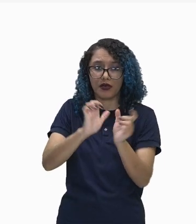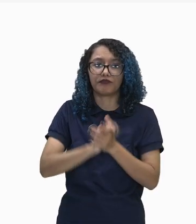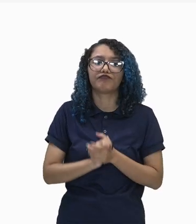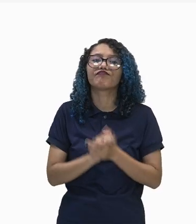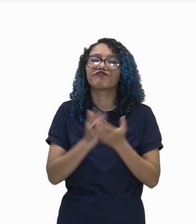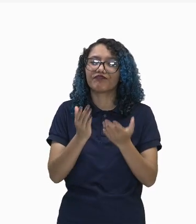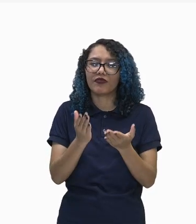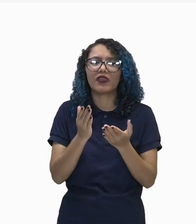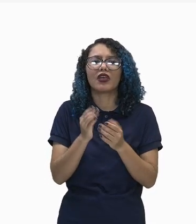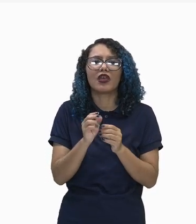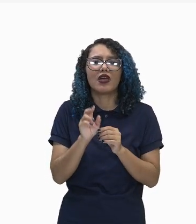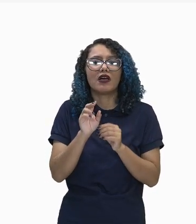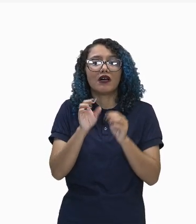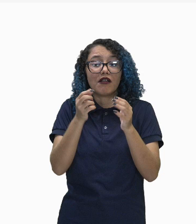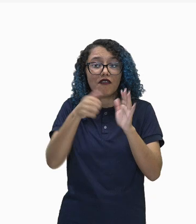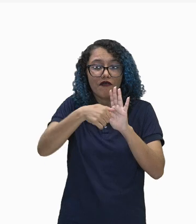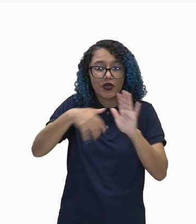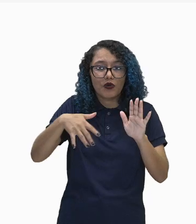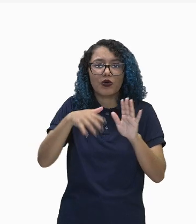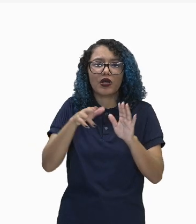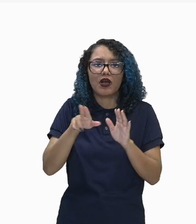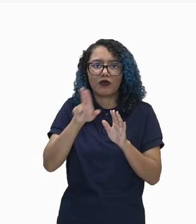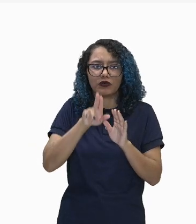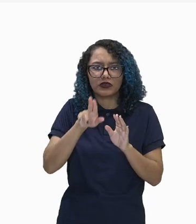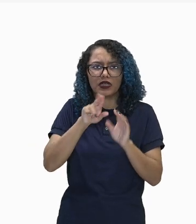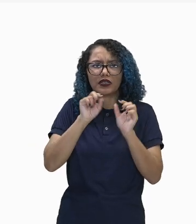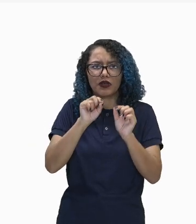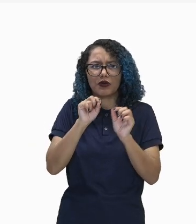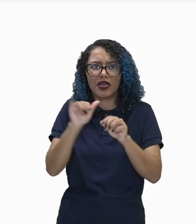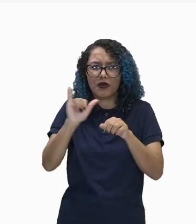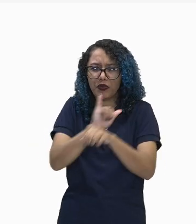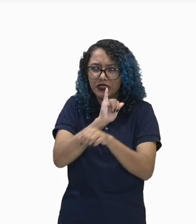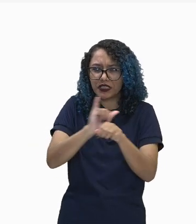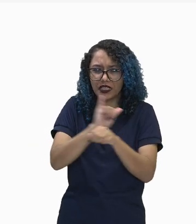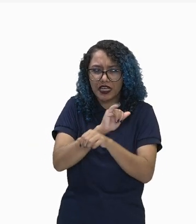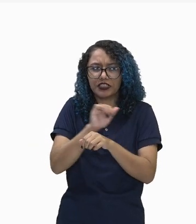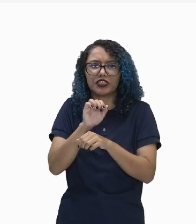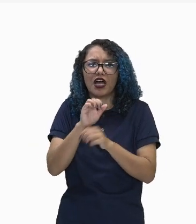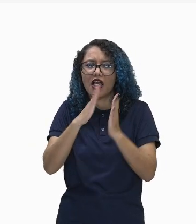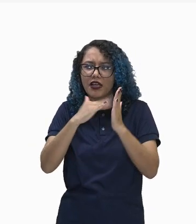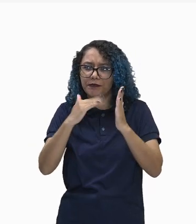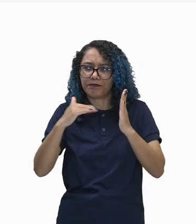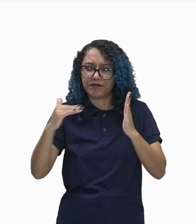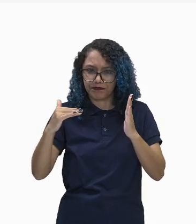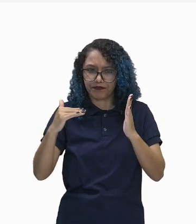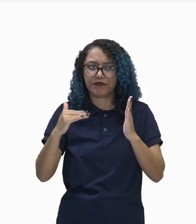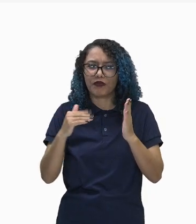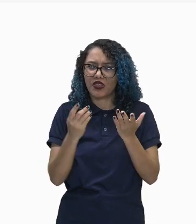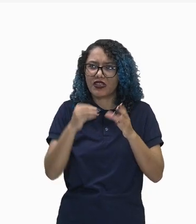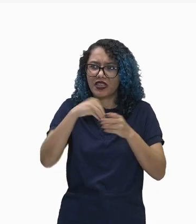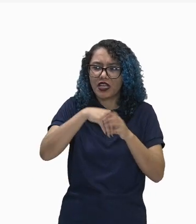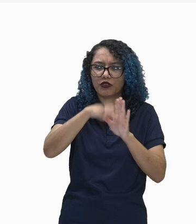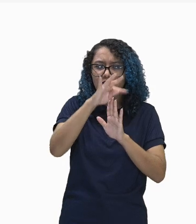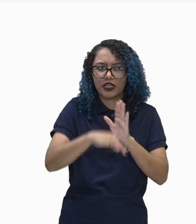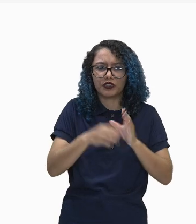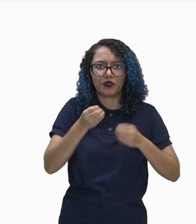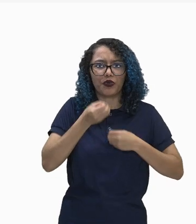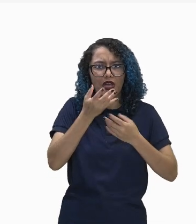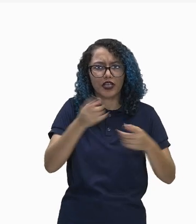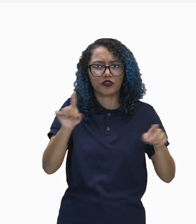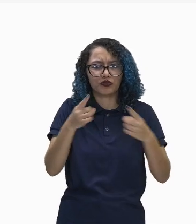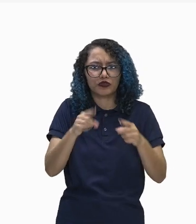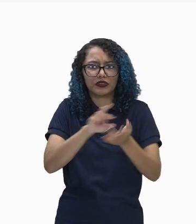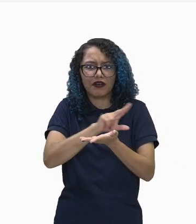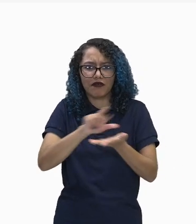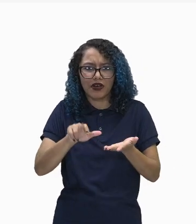recurso estilístico, sobretudo nos textos poéticos e musicais. Esse uso repetitivo das conjunções dá uma